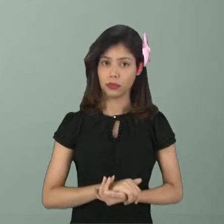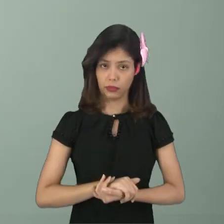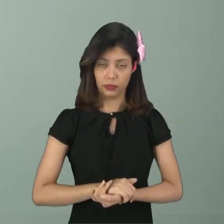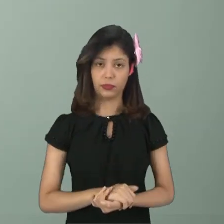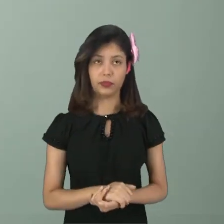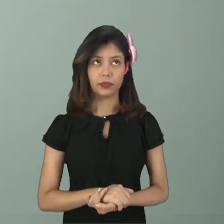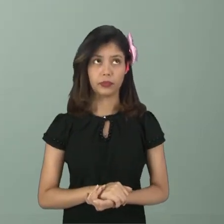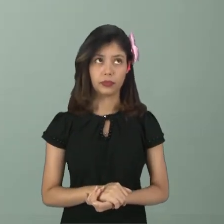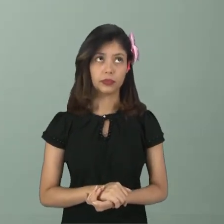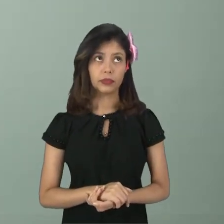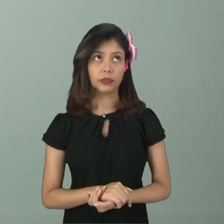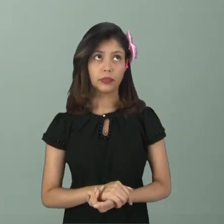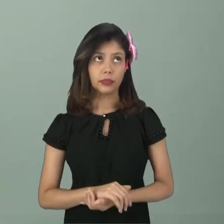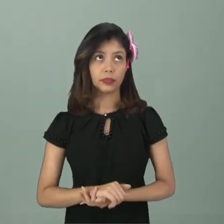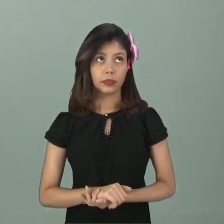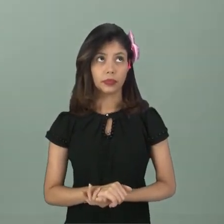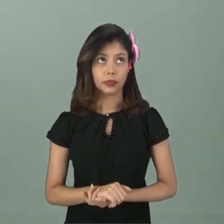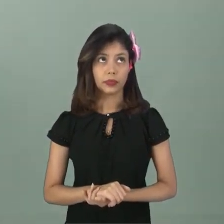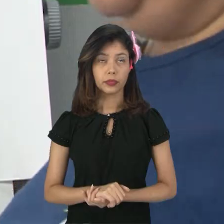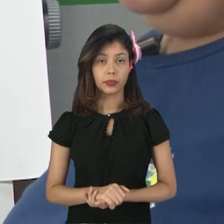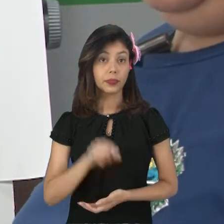minguante.